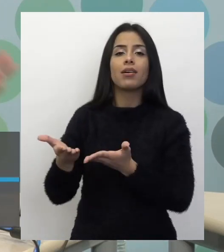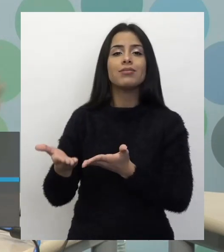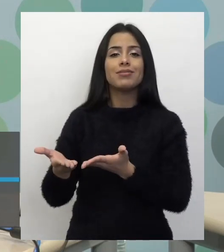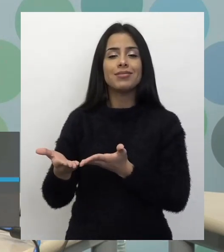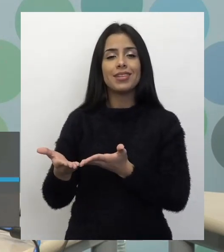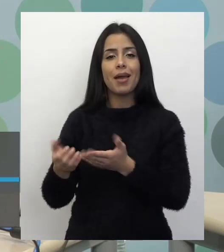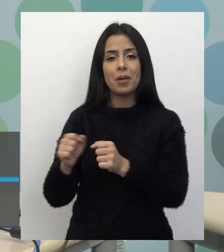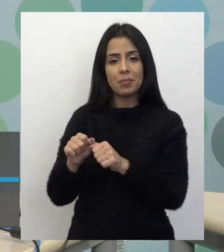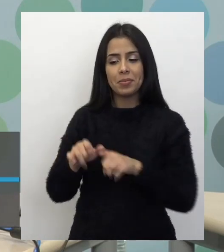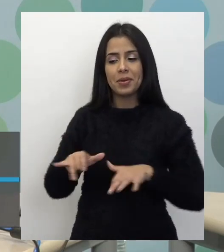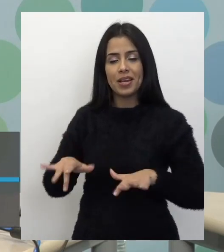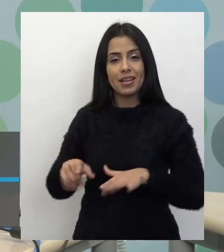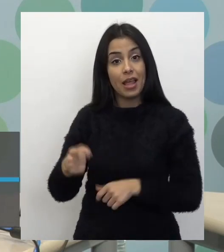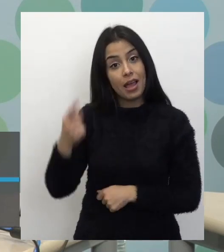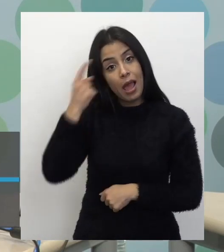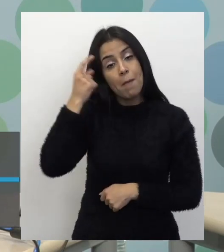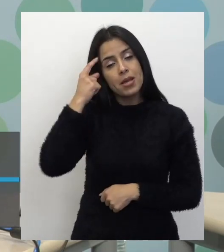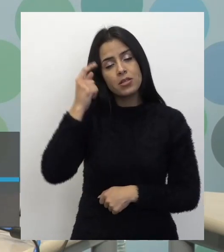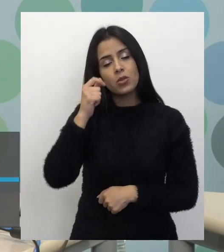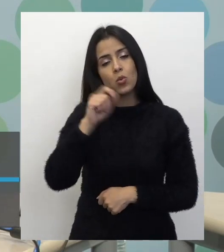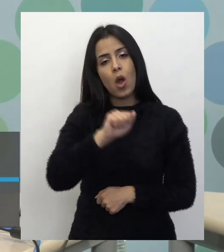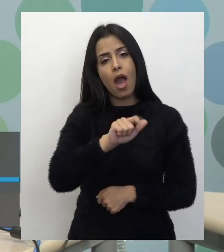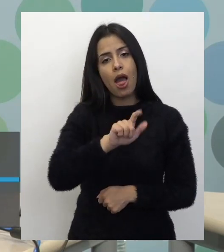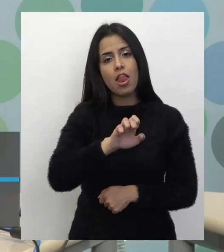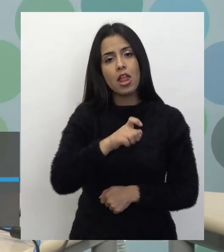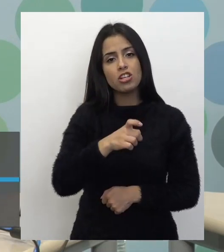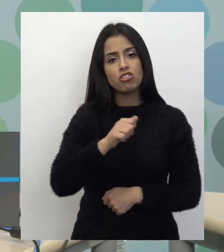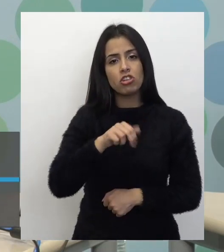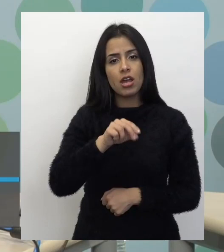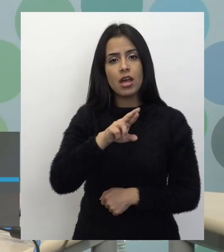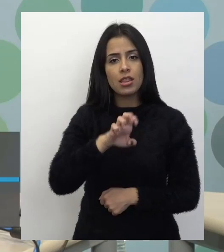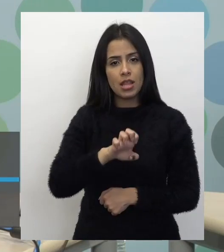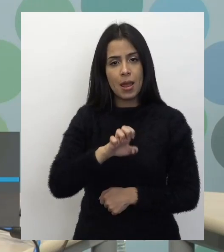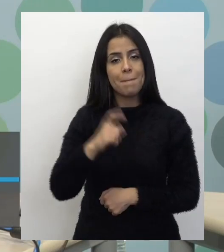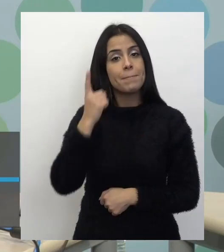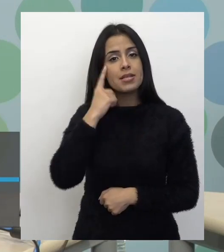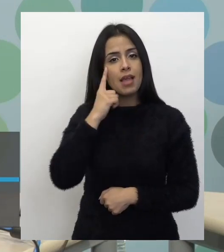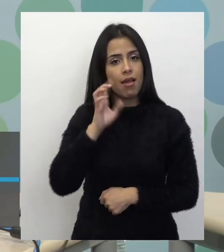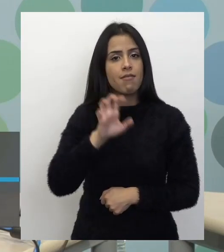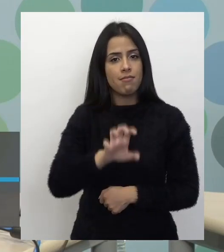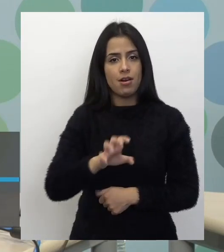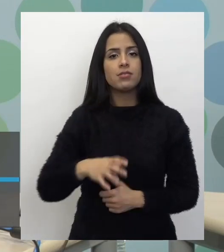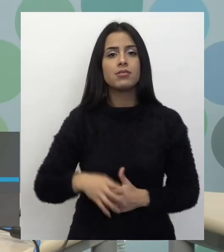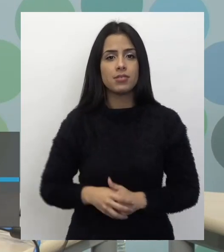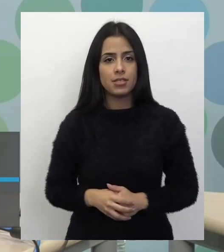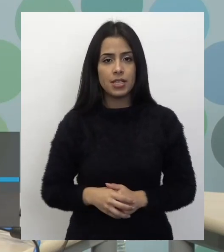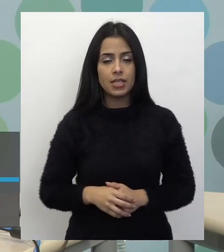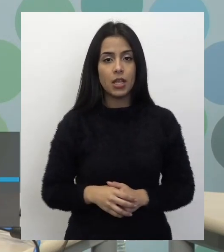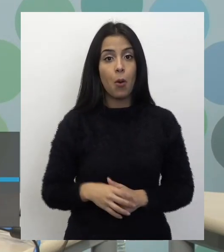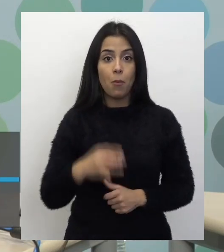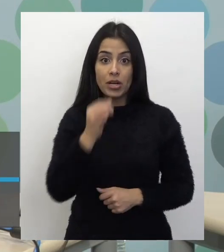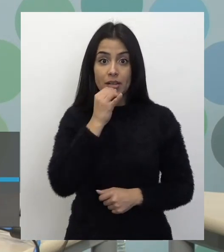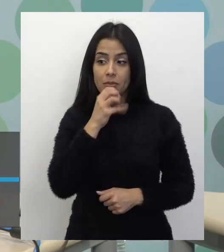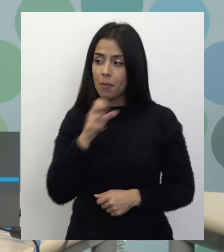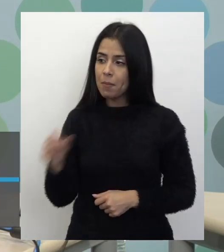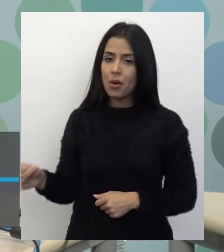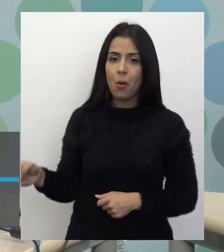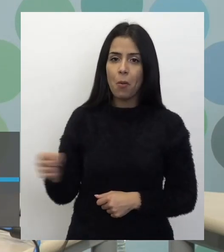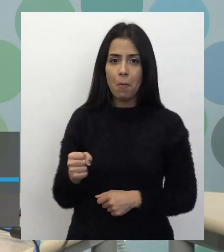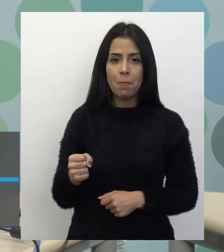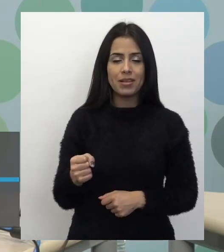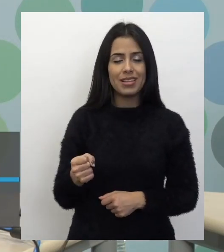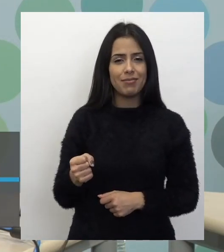né, dentro do conceito do Alexandre, para todo o mundo grego. Então, no texto vocês viram aí que ele pegava crianças para ensinar a